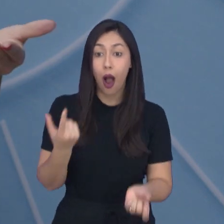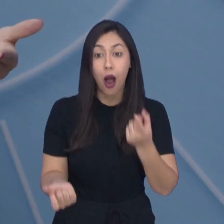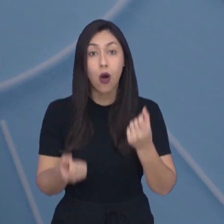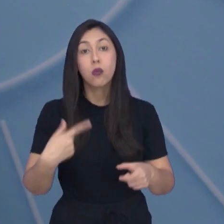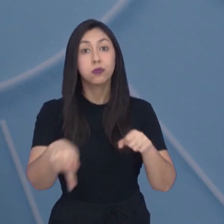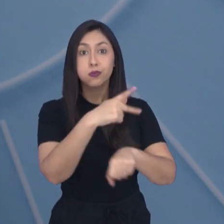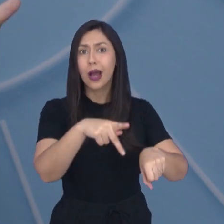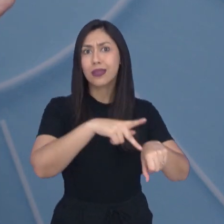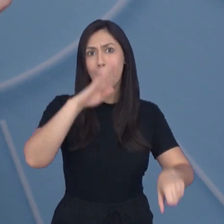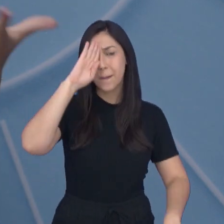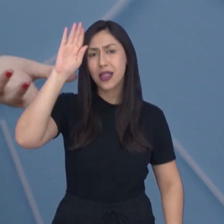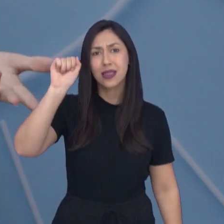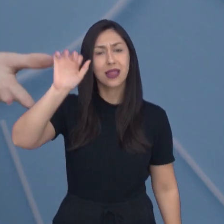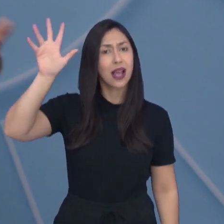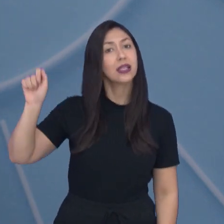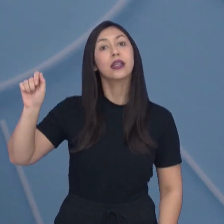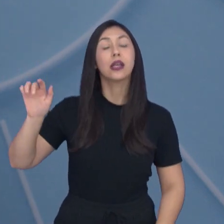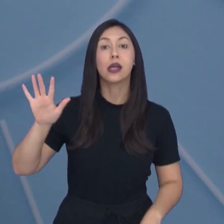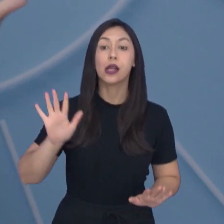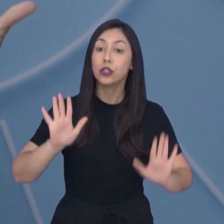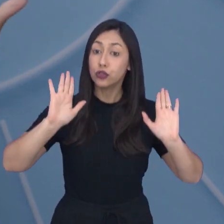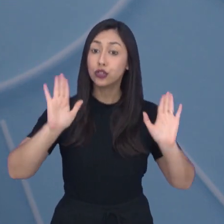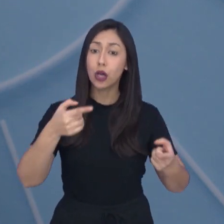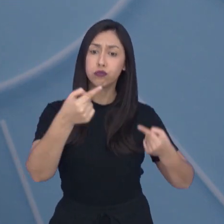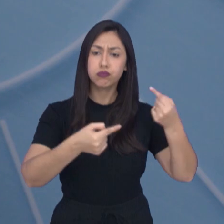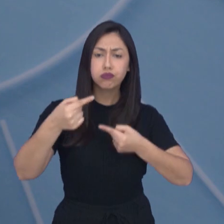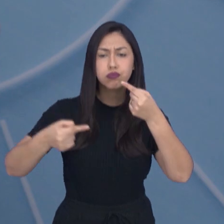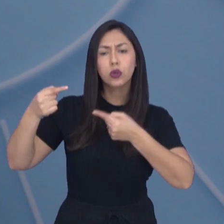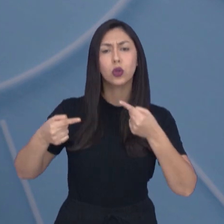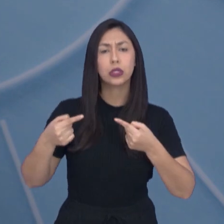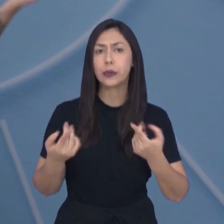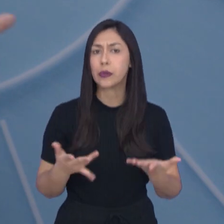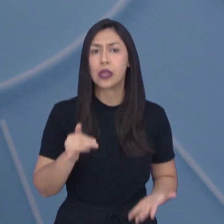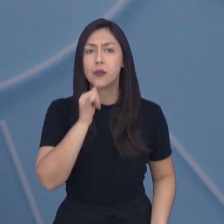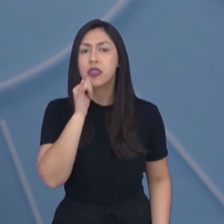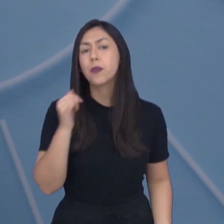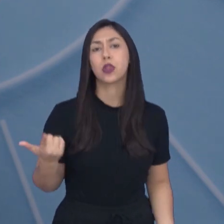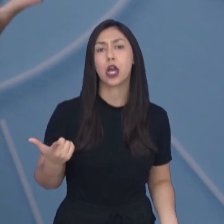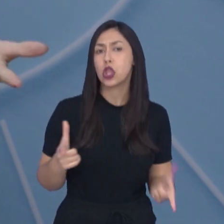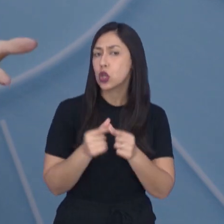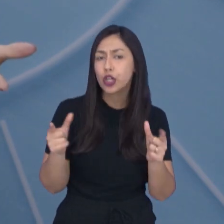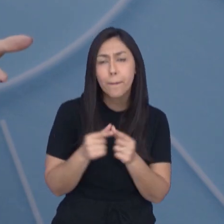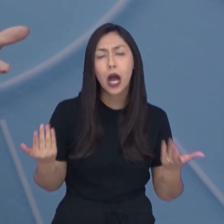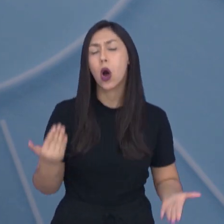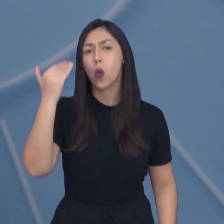na Ásia, já são adeptos a esse programa, né, como Taiwan, Japão, a Coreia do Sul também, a